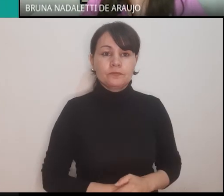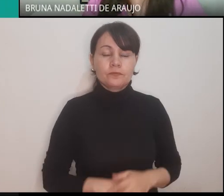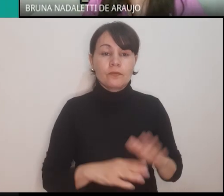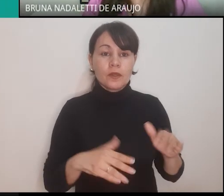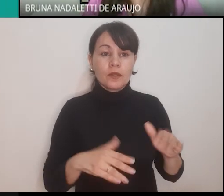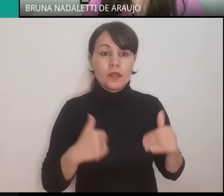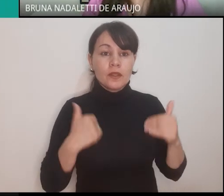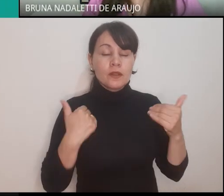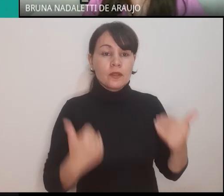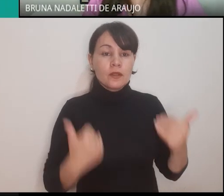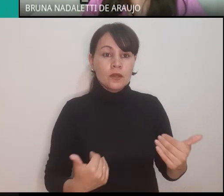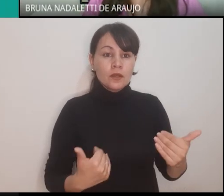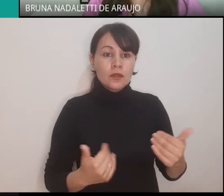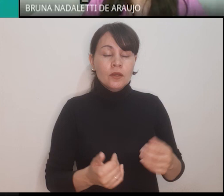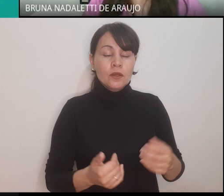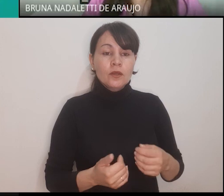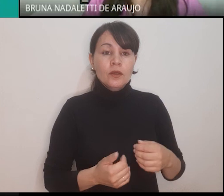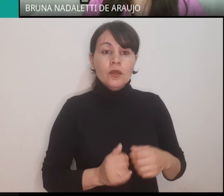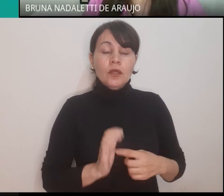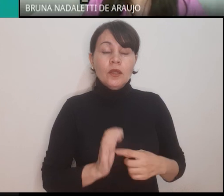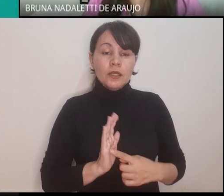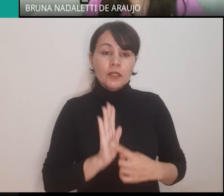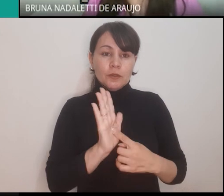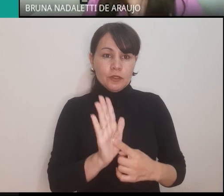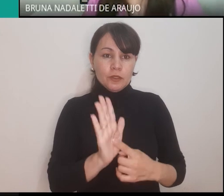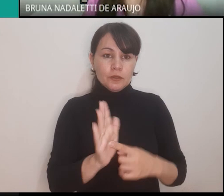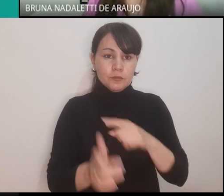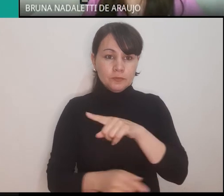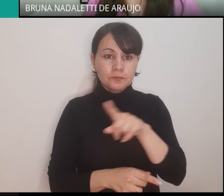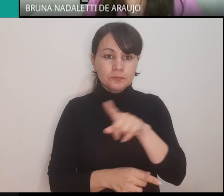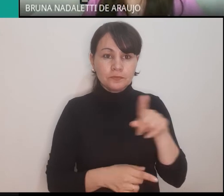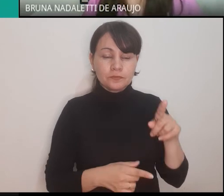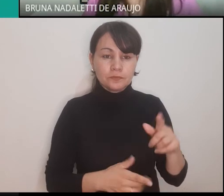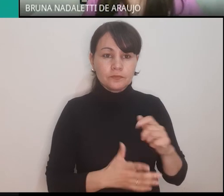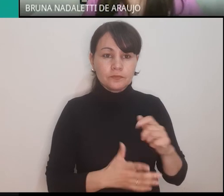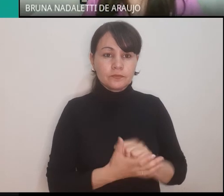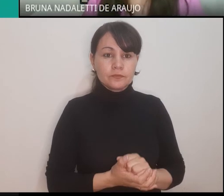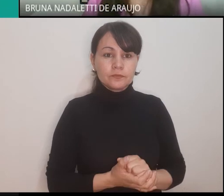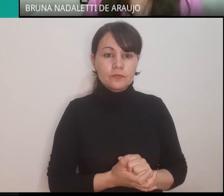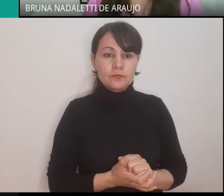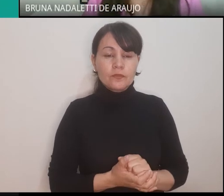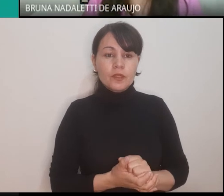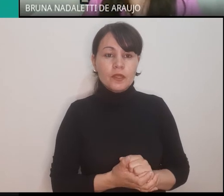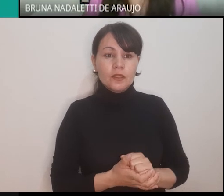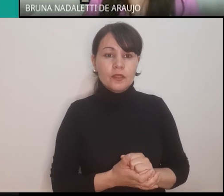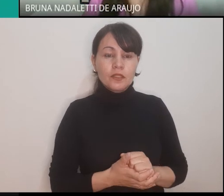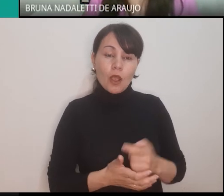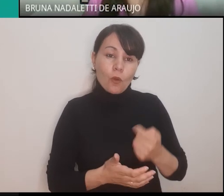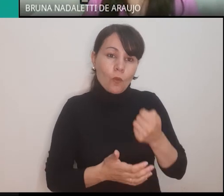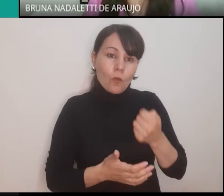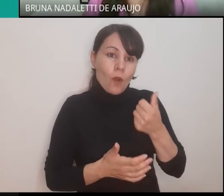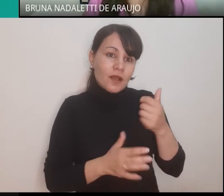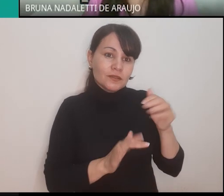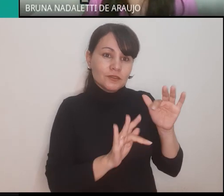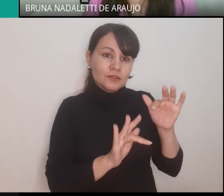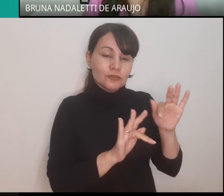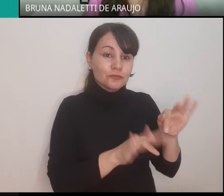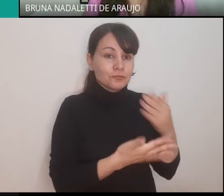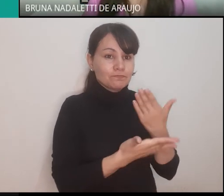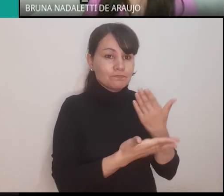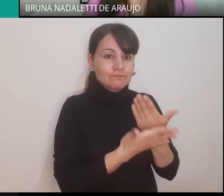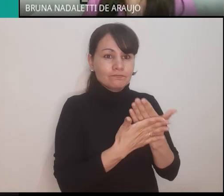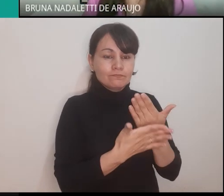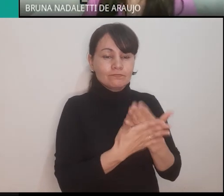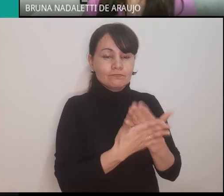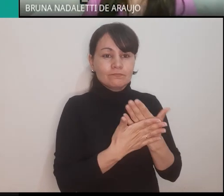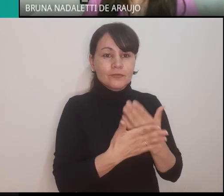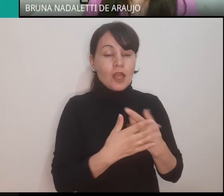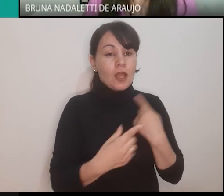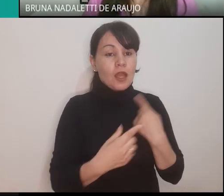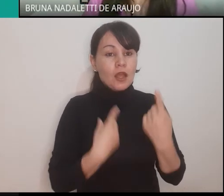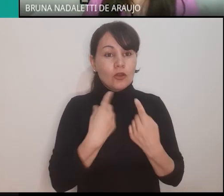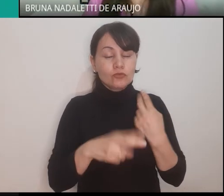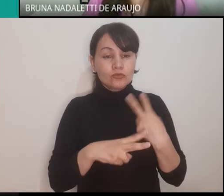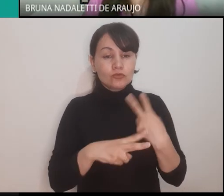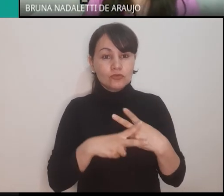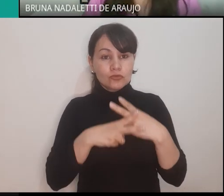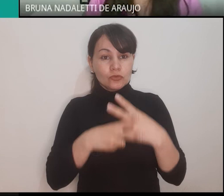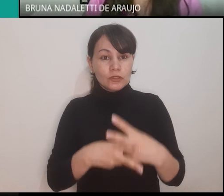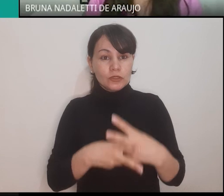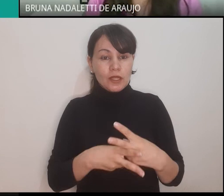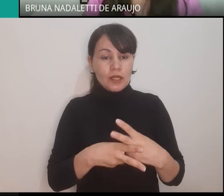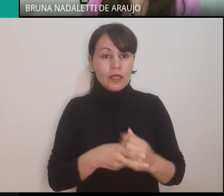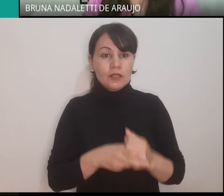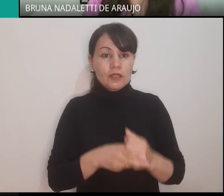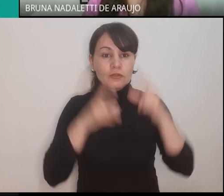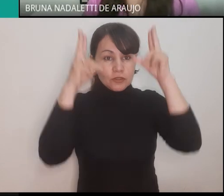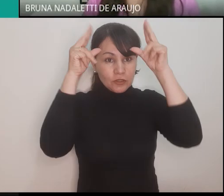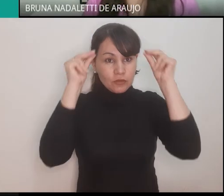então aqui eu trago, né, já se encaminhando para o final da nossa aula, alguns cuidados de